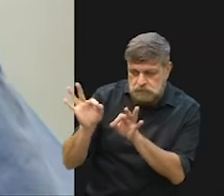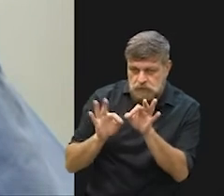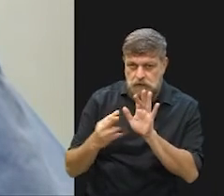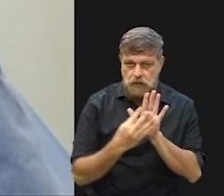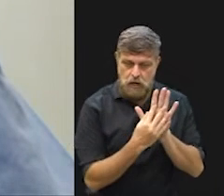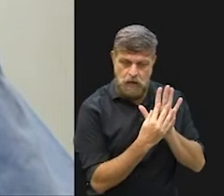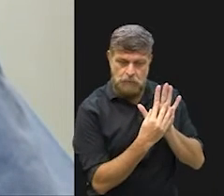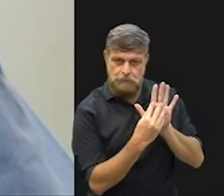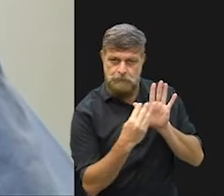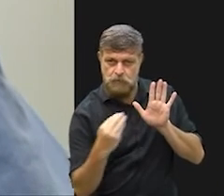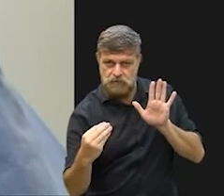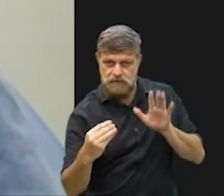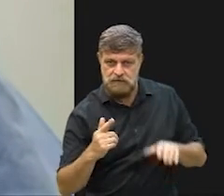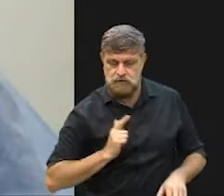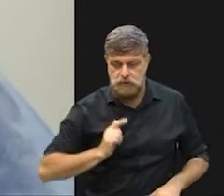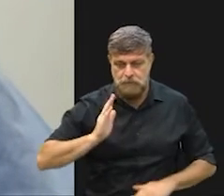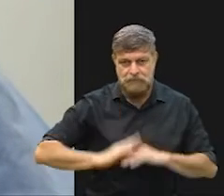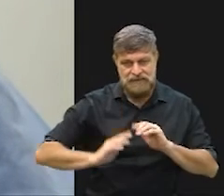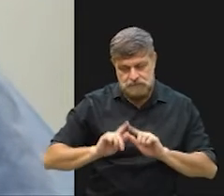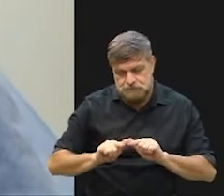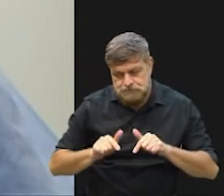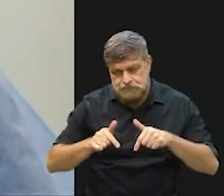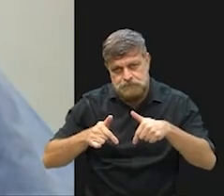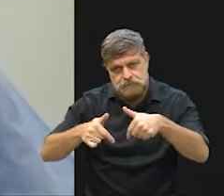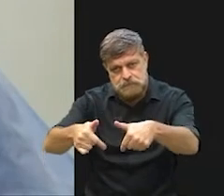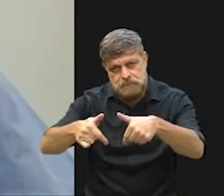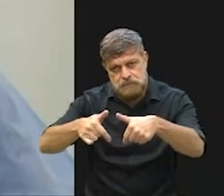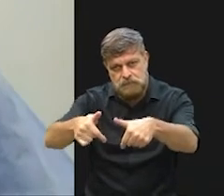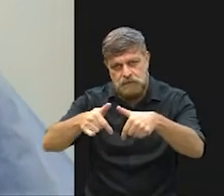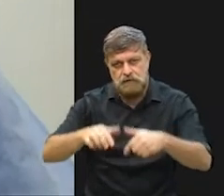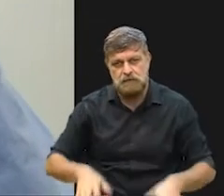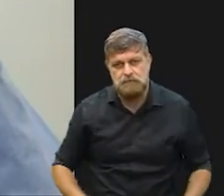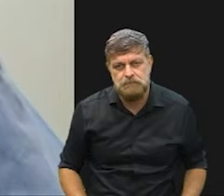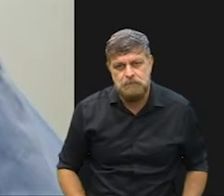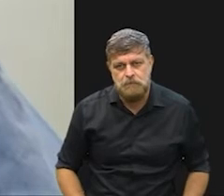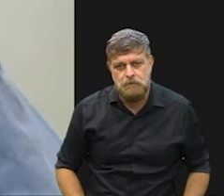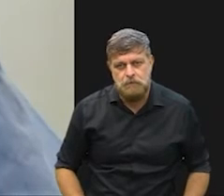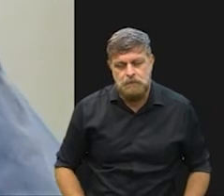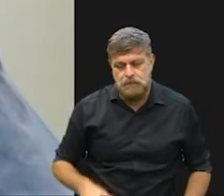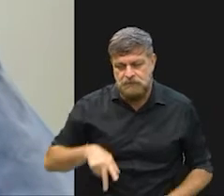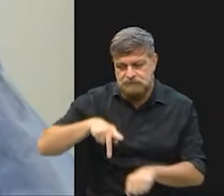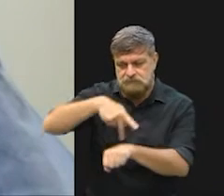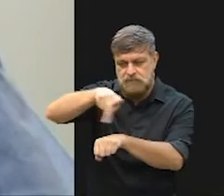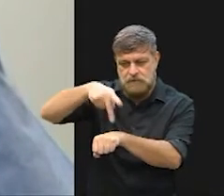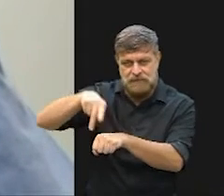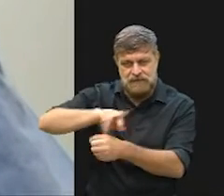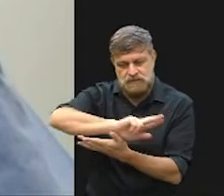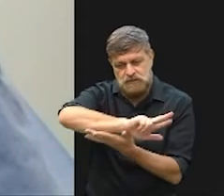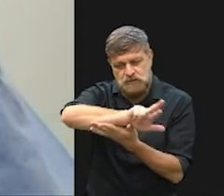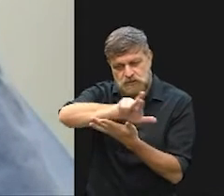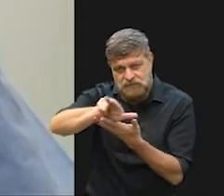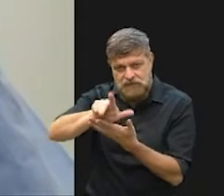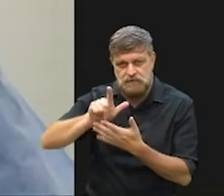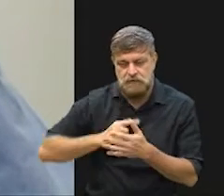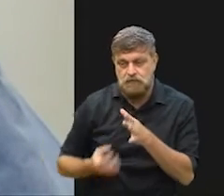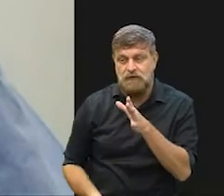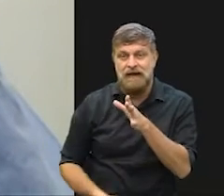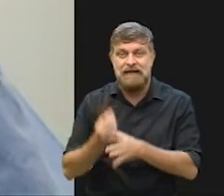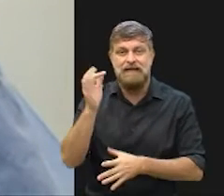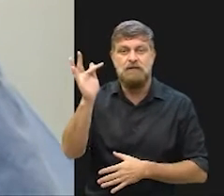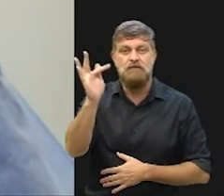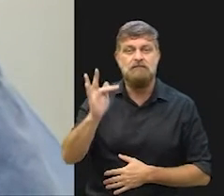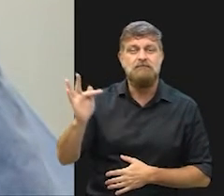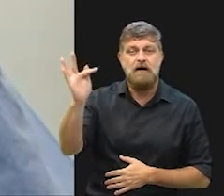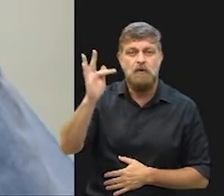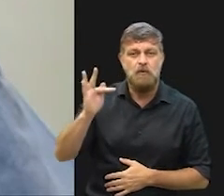montando modelos de ação nessa linha, né, nessa ciência, em vários países, né? Então, implantando